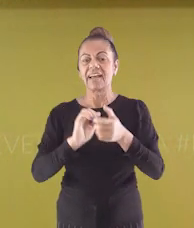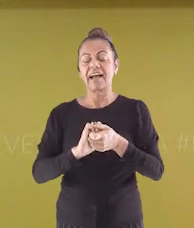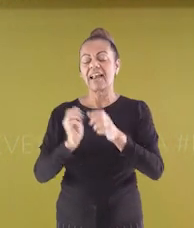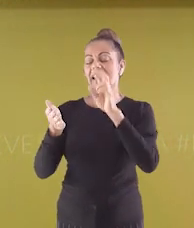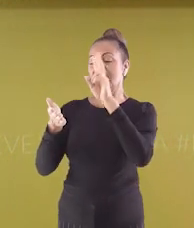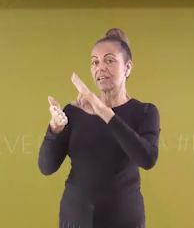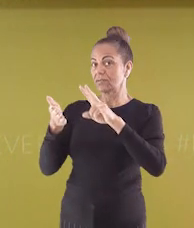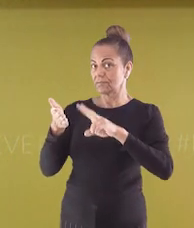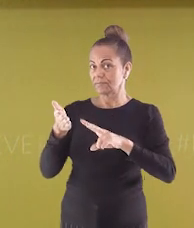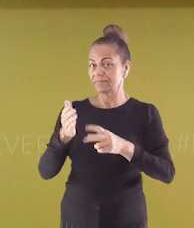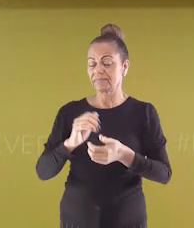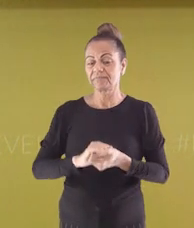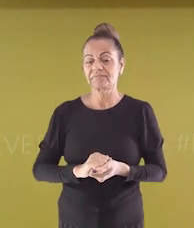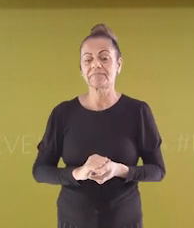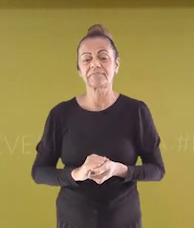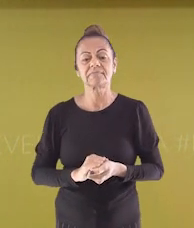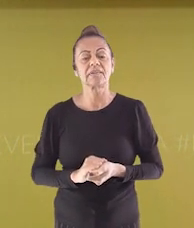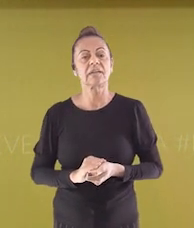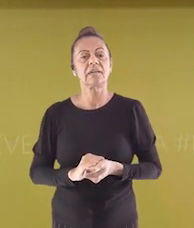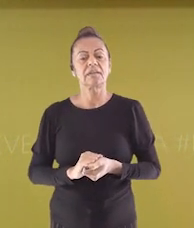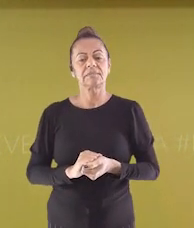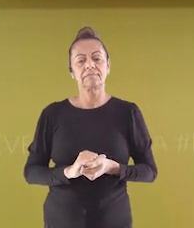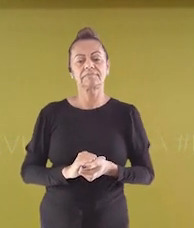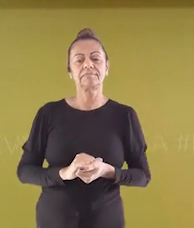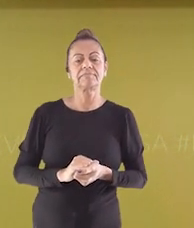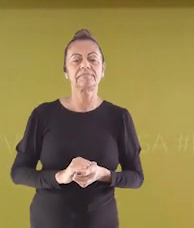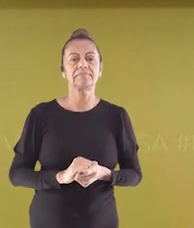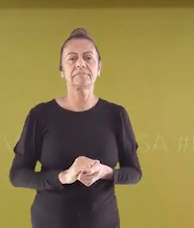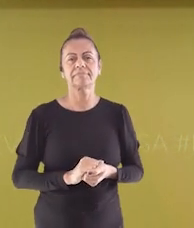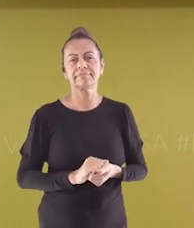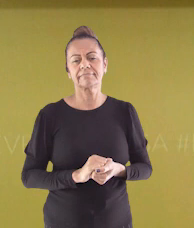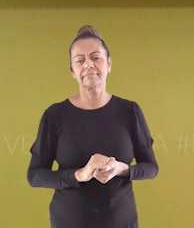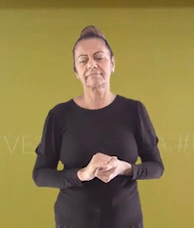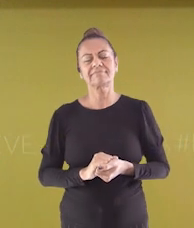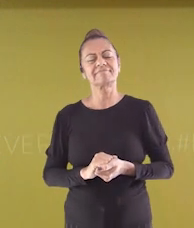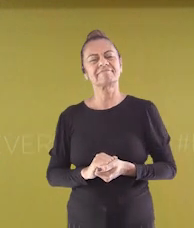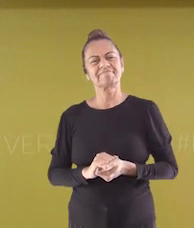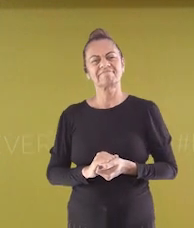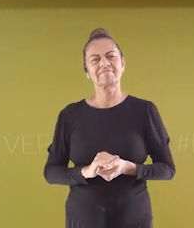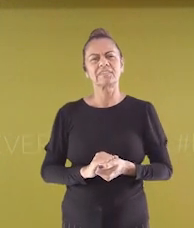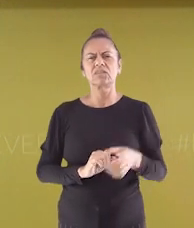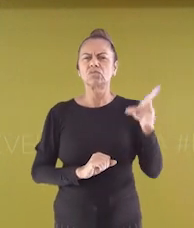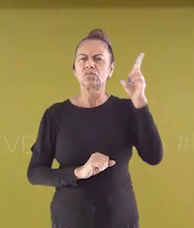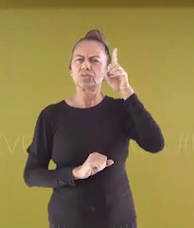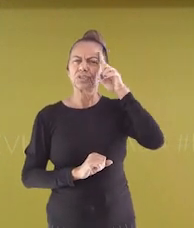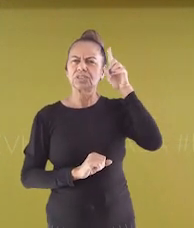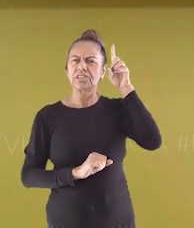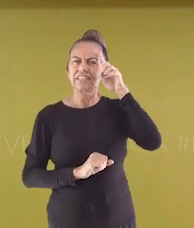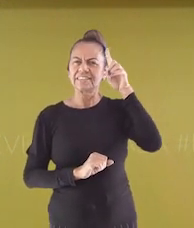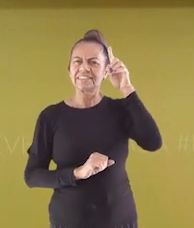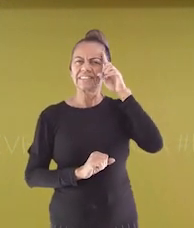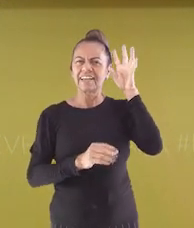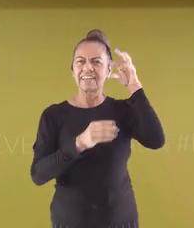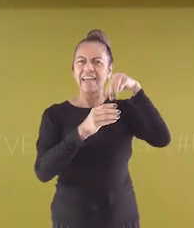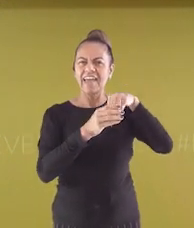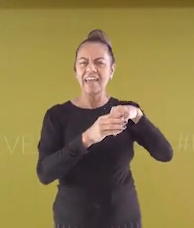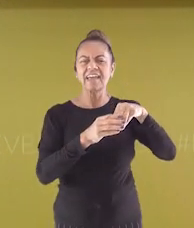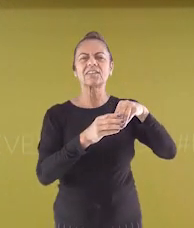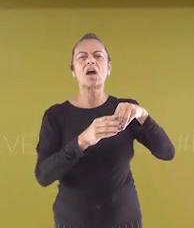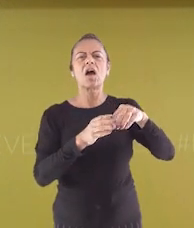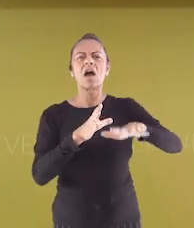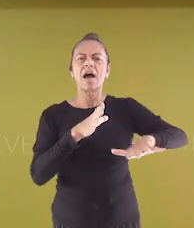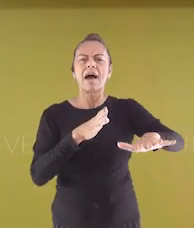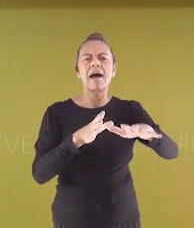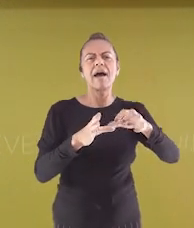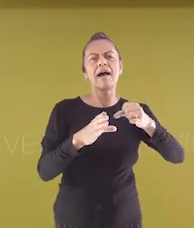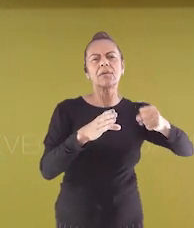Preste bastante atenção na leitura dessa atividade. Considere as seguintes tarefas realizadas no dia a